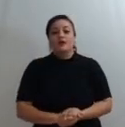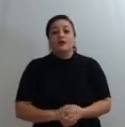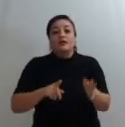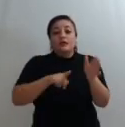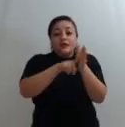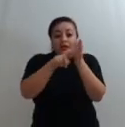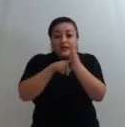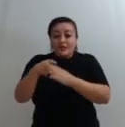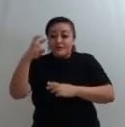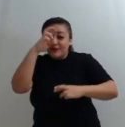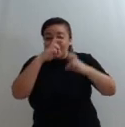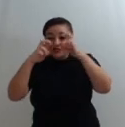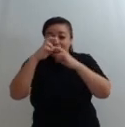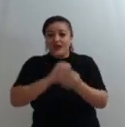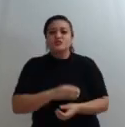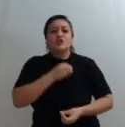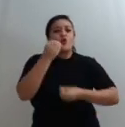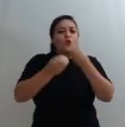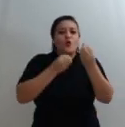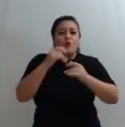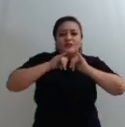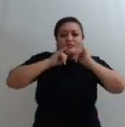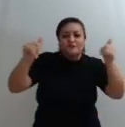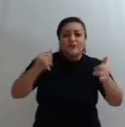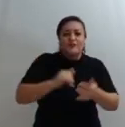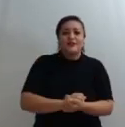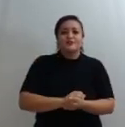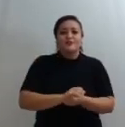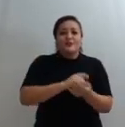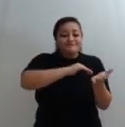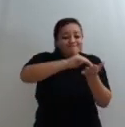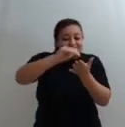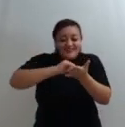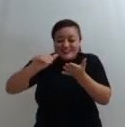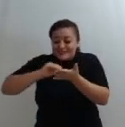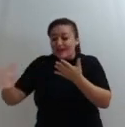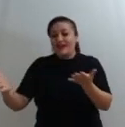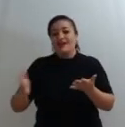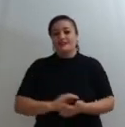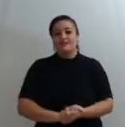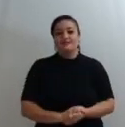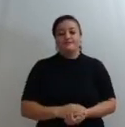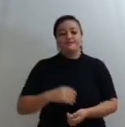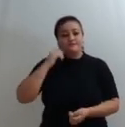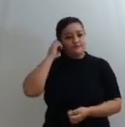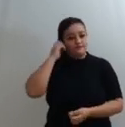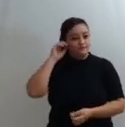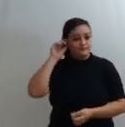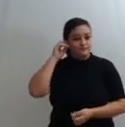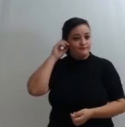contexto dentro da falta absoluta